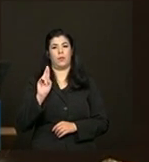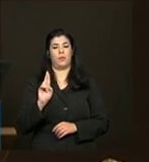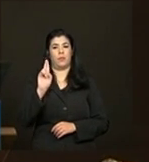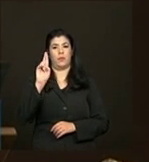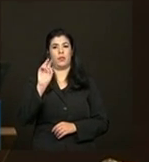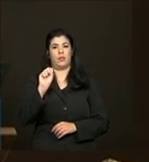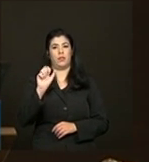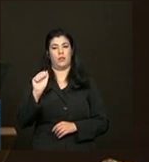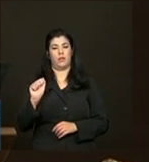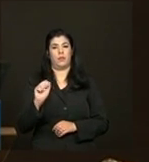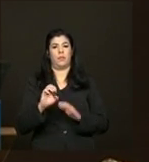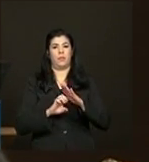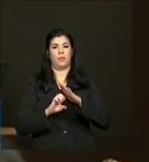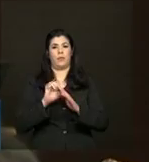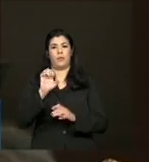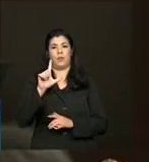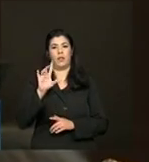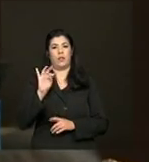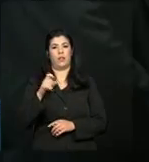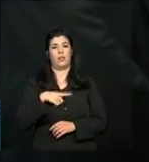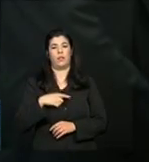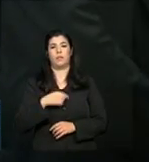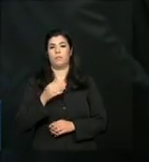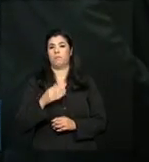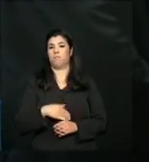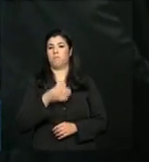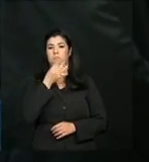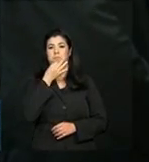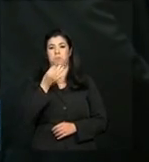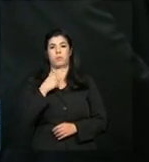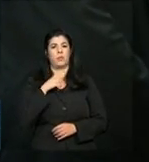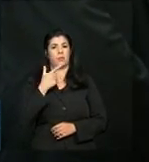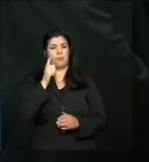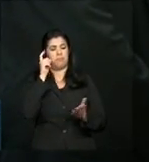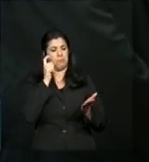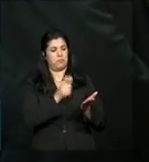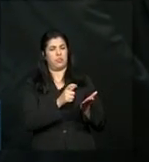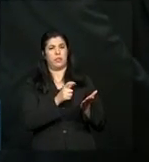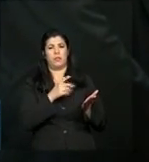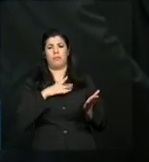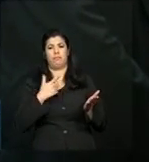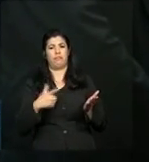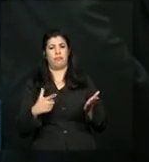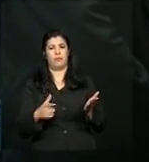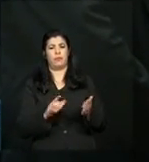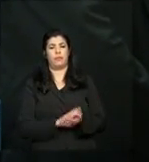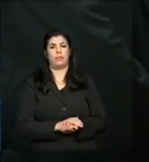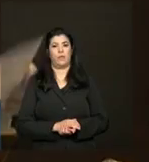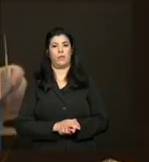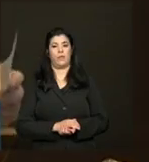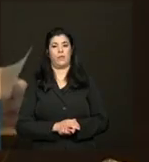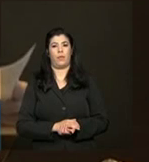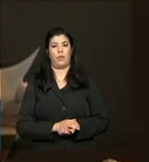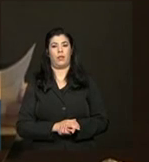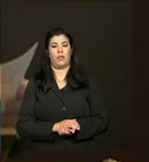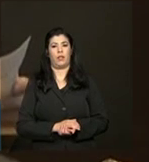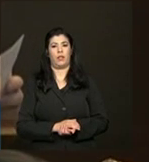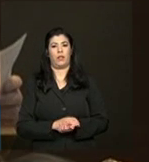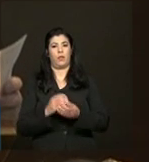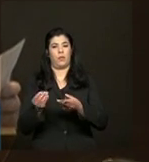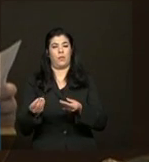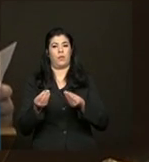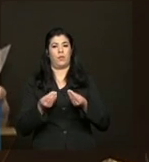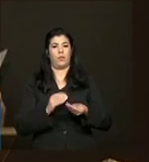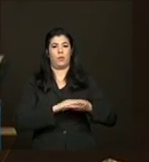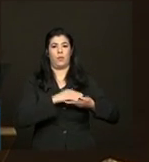corretora Elite, declara que não possui interesse em apresentar a proposta financeira para o referido lote. Envelope entregue